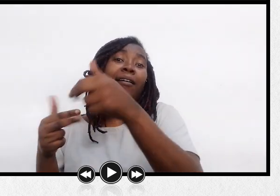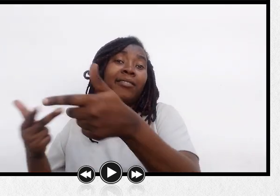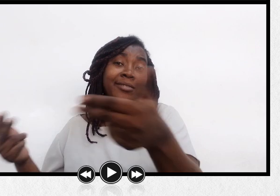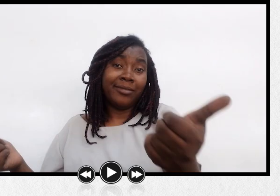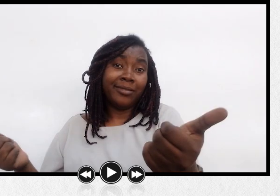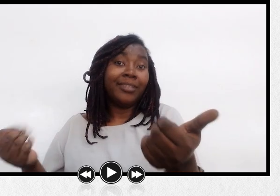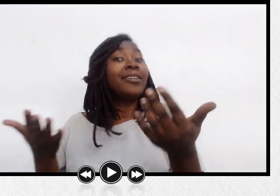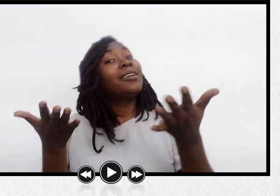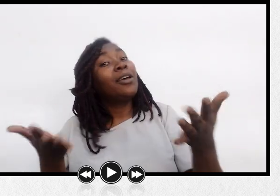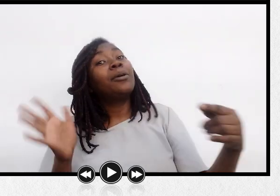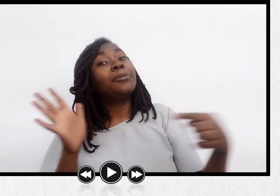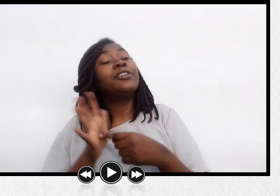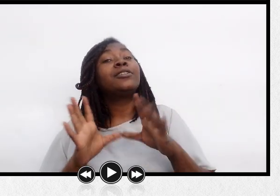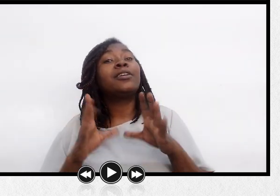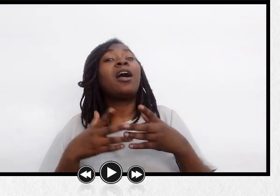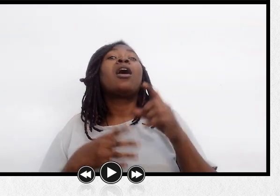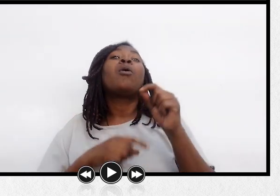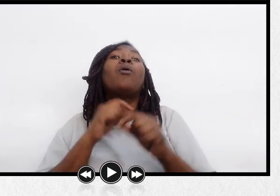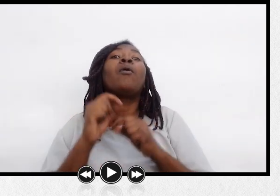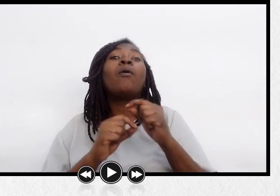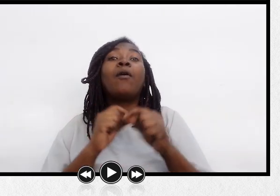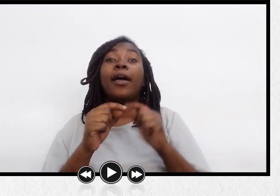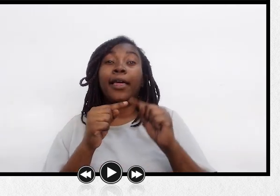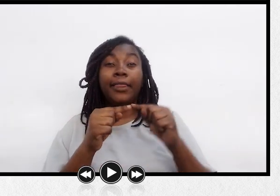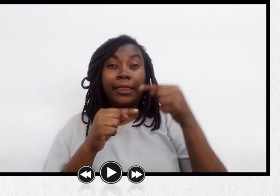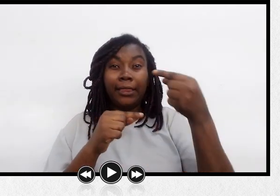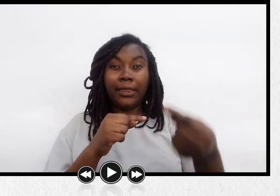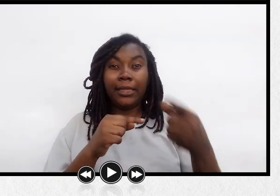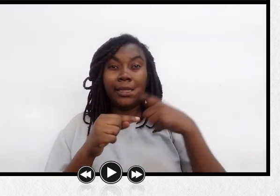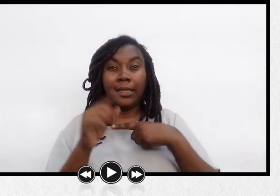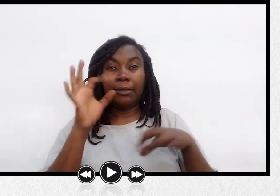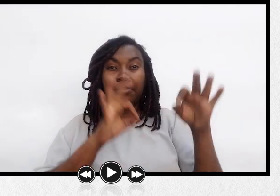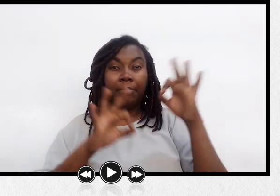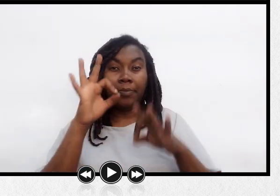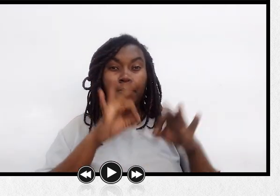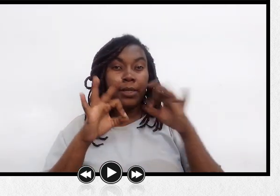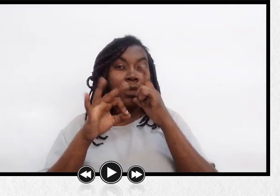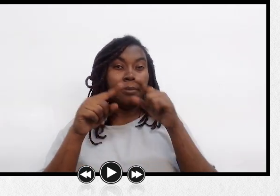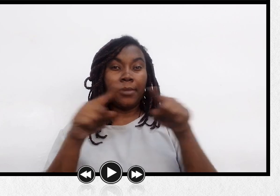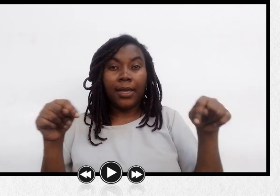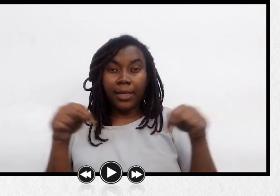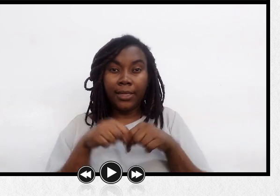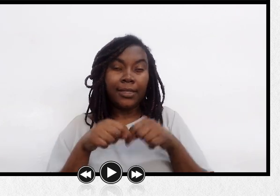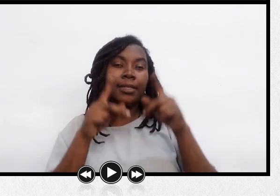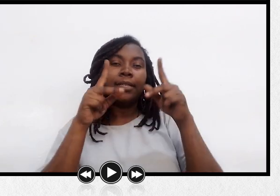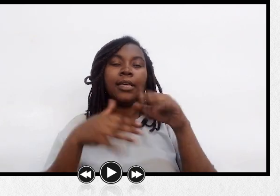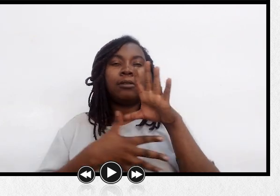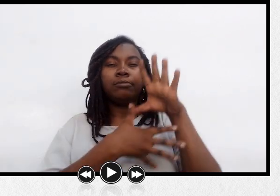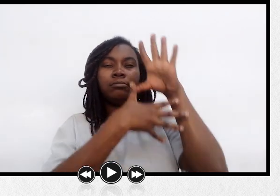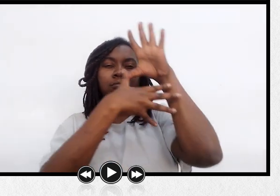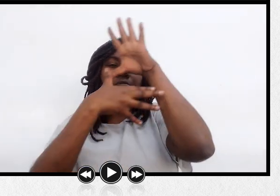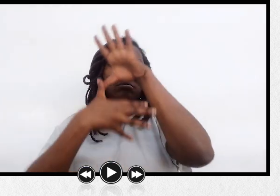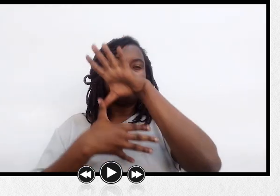o objetivo do comitê é o quê? Depois dele ter esse plano de bacia, é o norte do comitê, é com